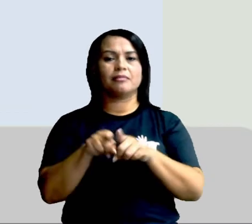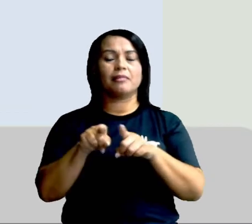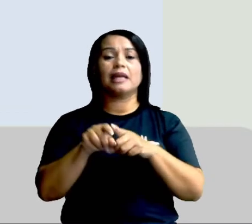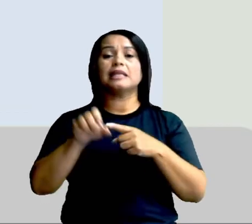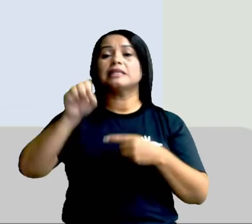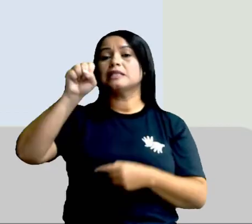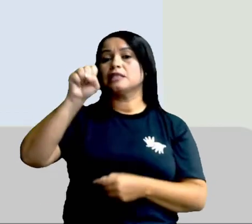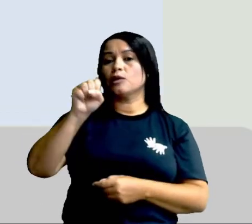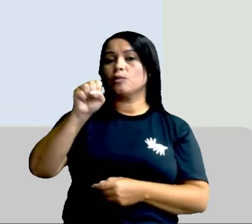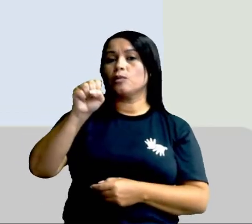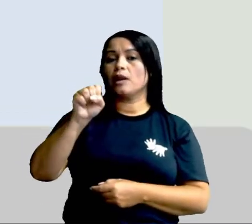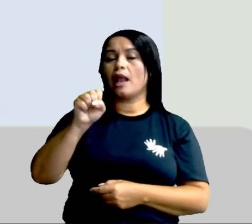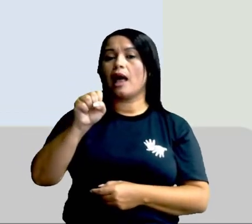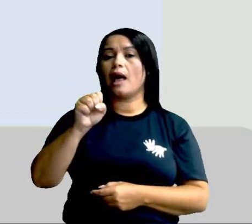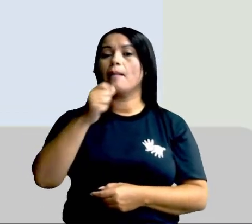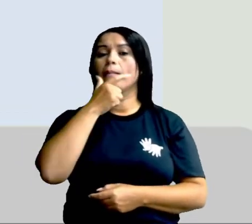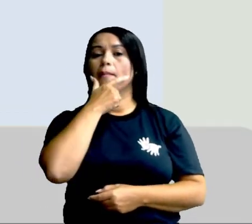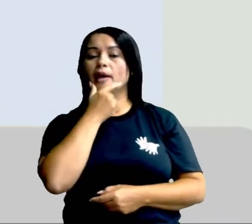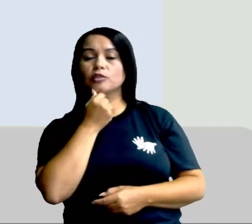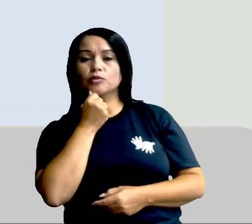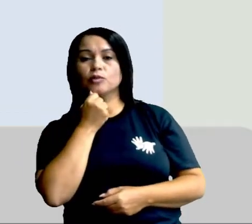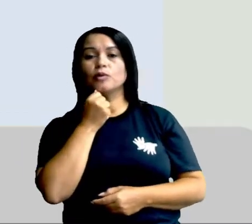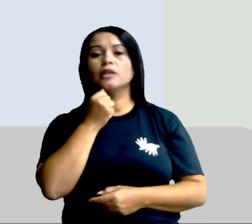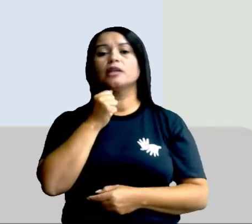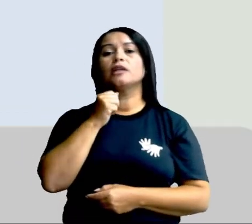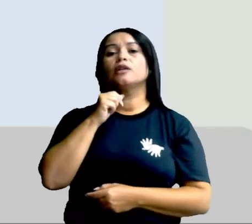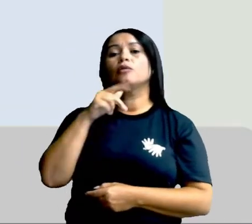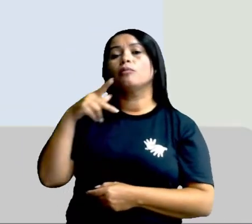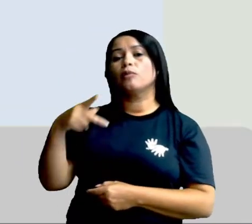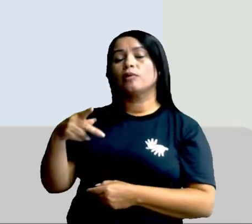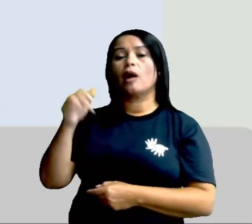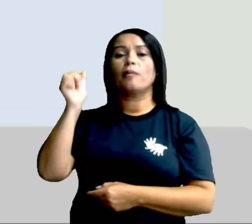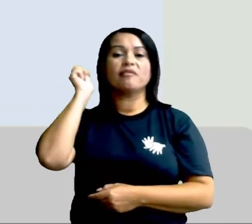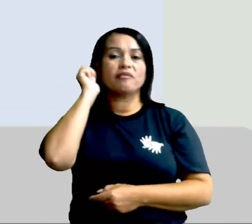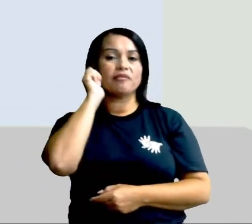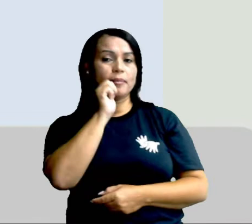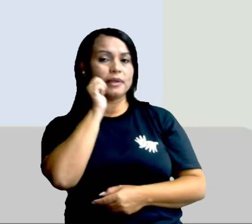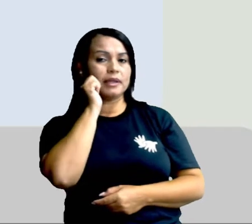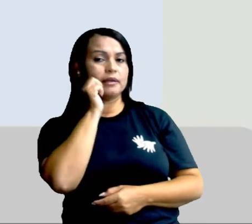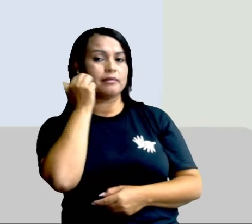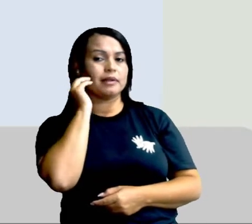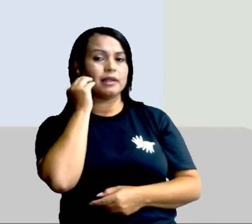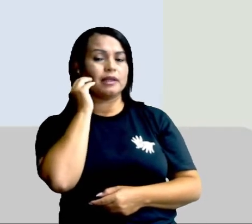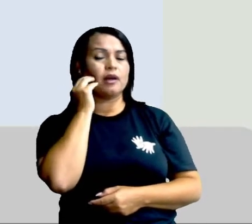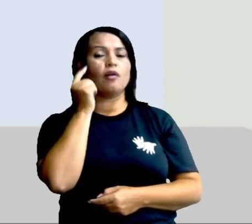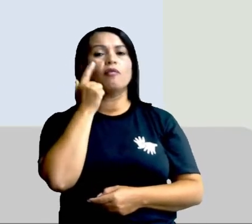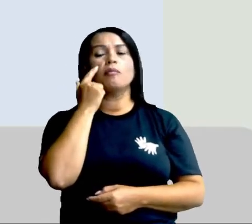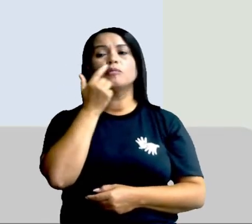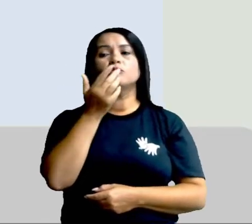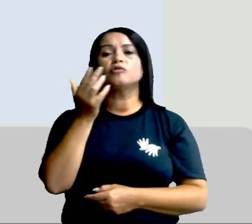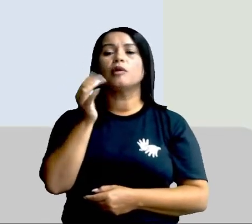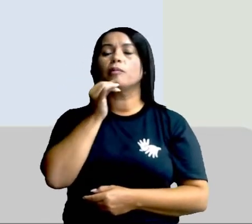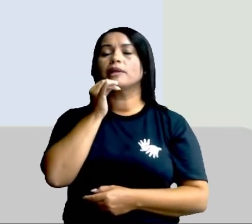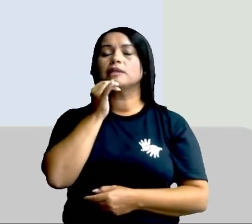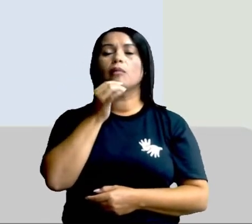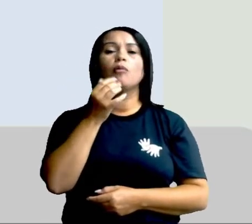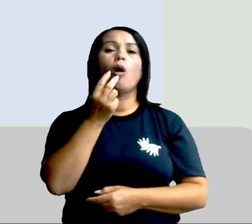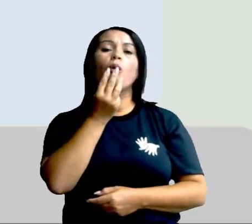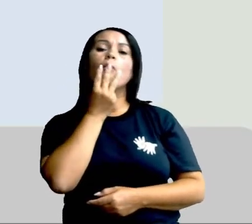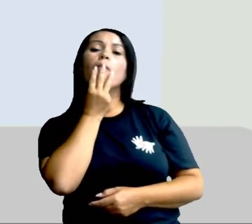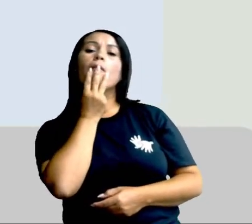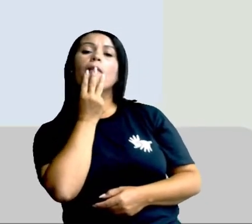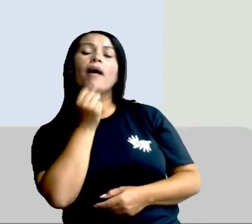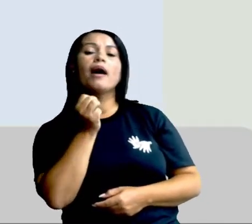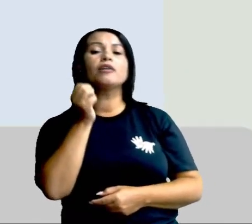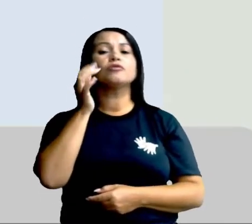no masculino. Nós vamos transformar ela para o feminino e no plural. Então, no lugar de ficar o ratinho,